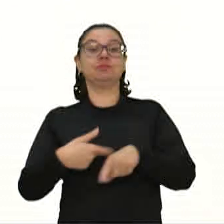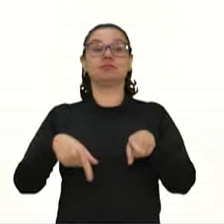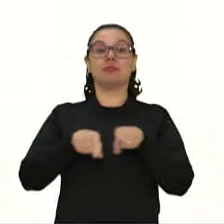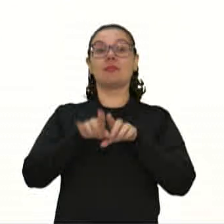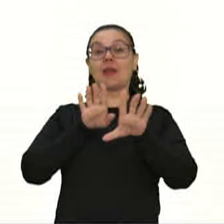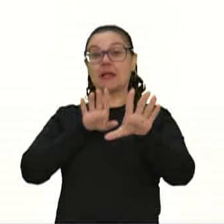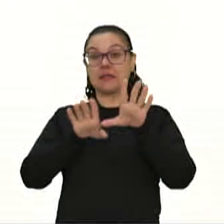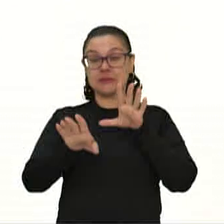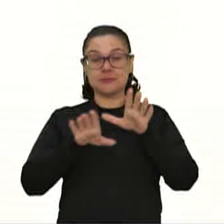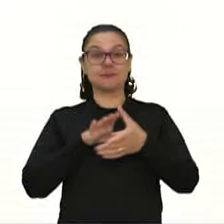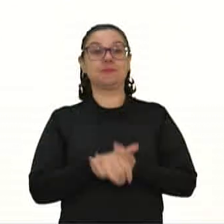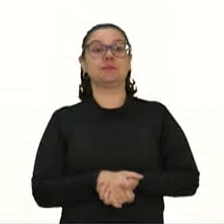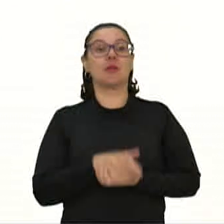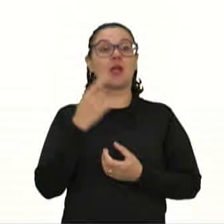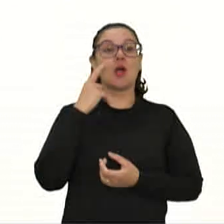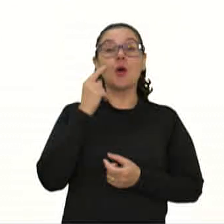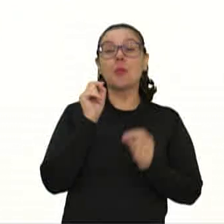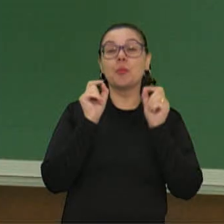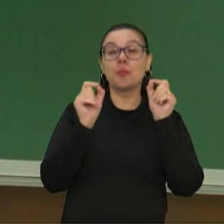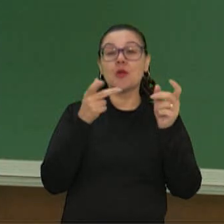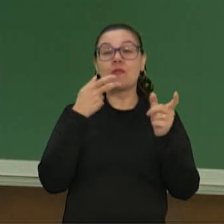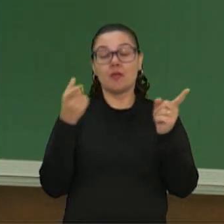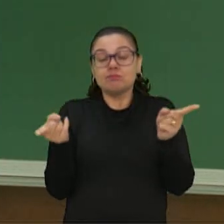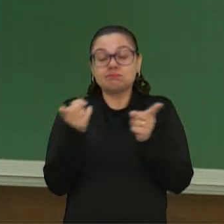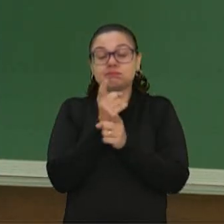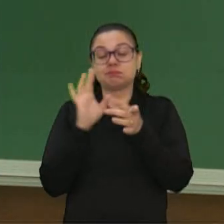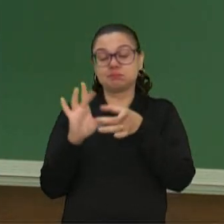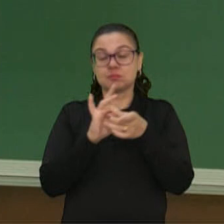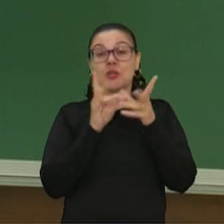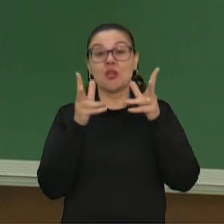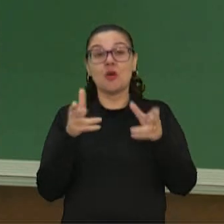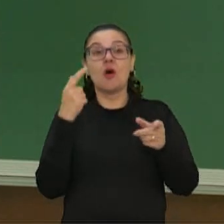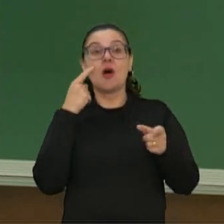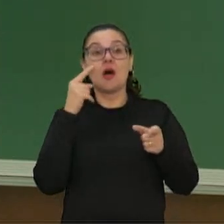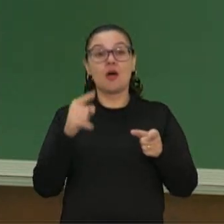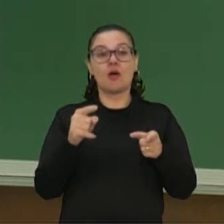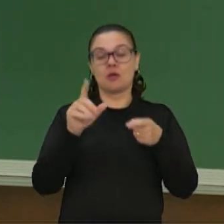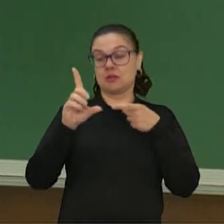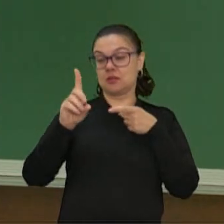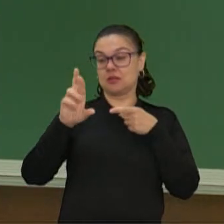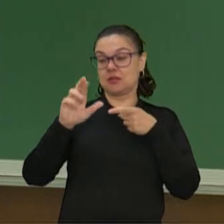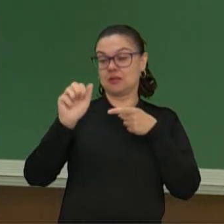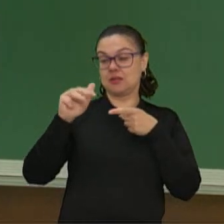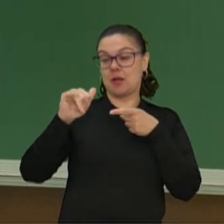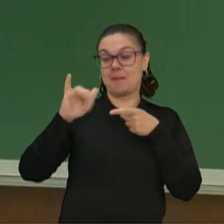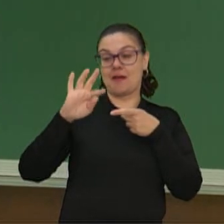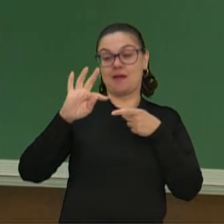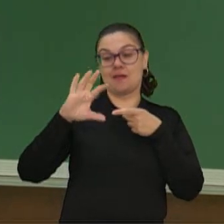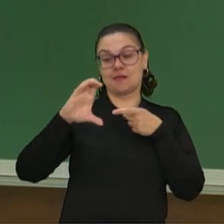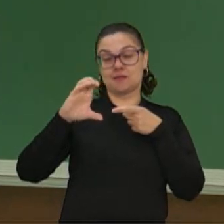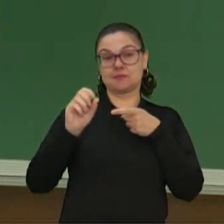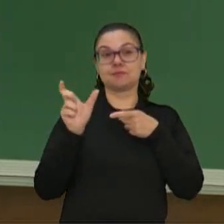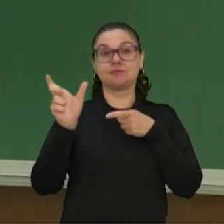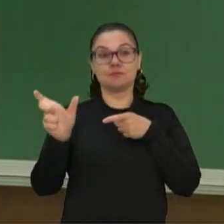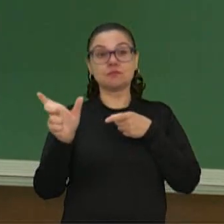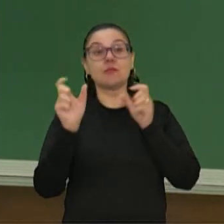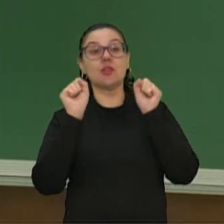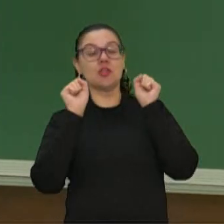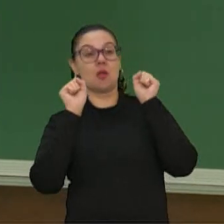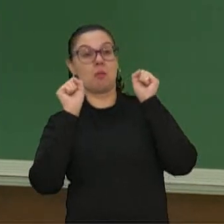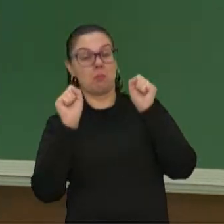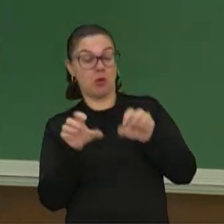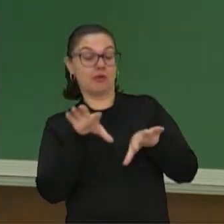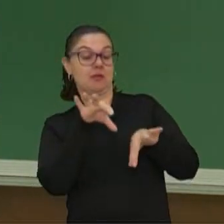prudência, ponderação. Por que eu falei que havia uma ambiguidade? Porque dramática, a palavra dramática isoladamente, tanto pode